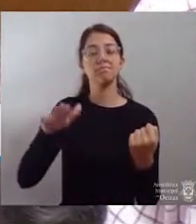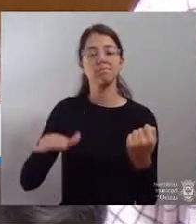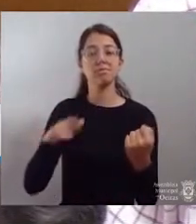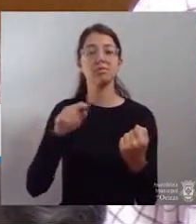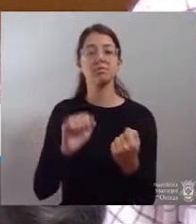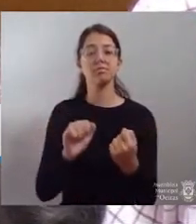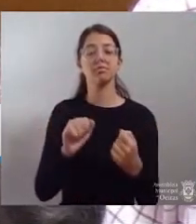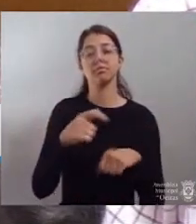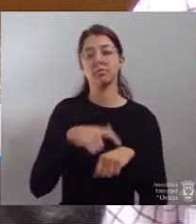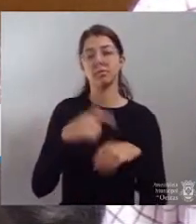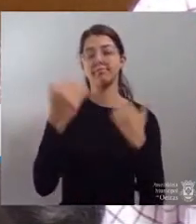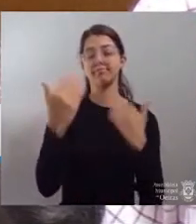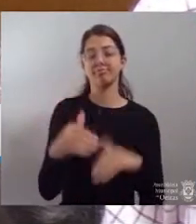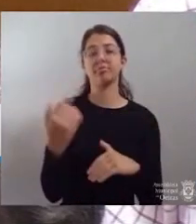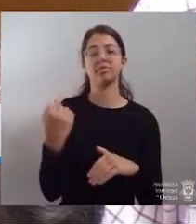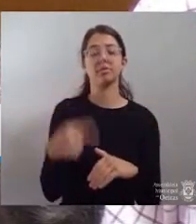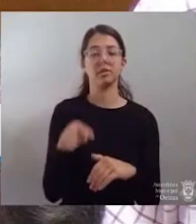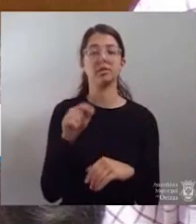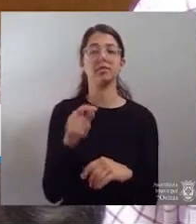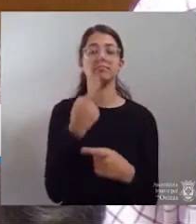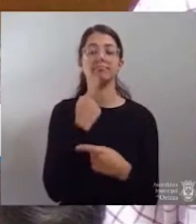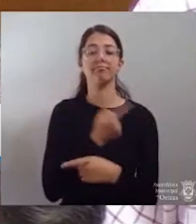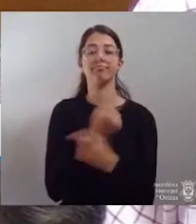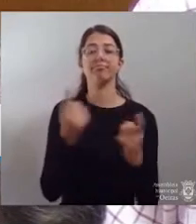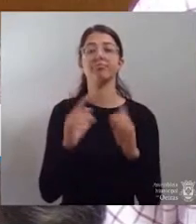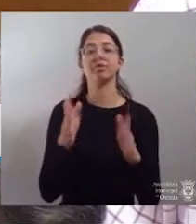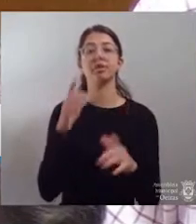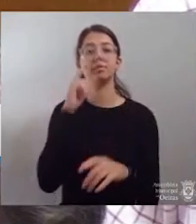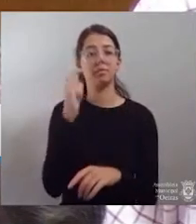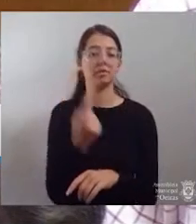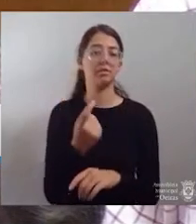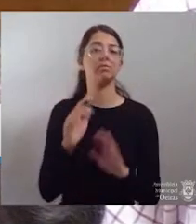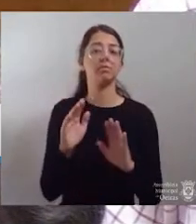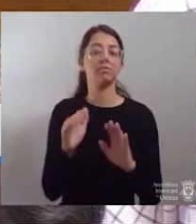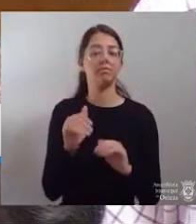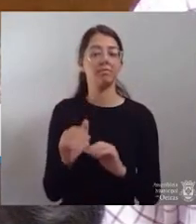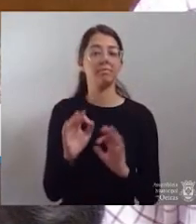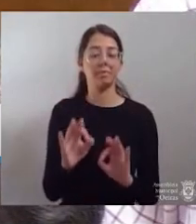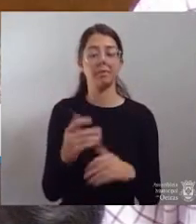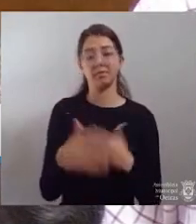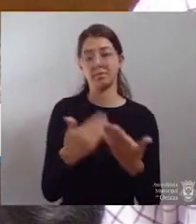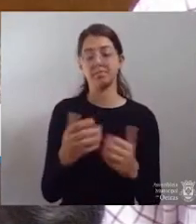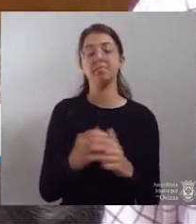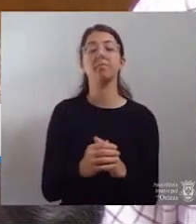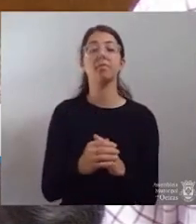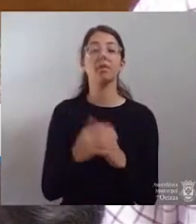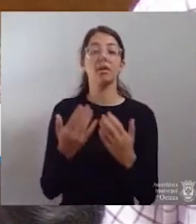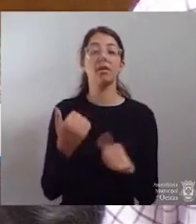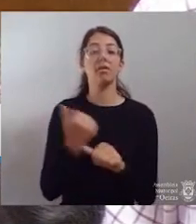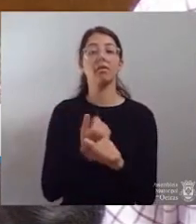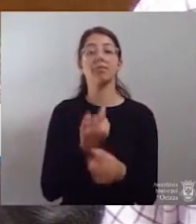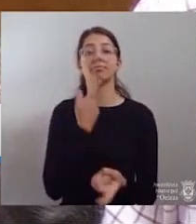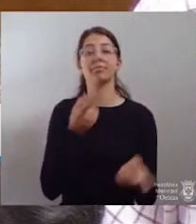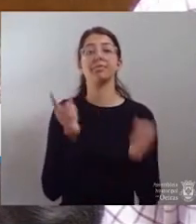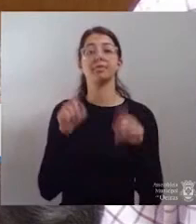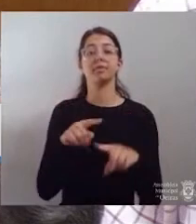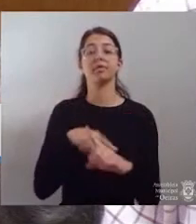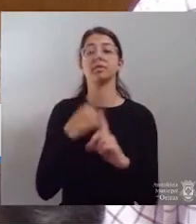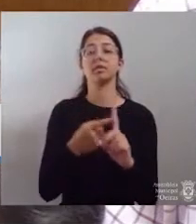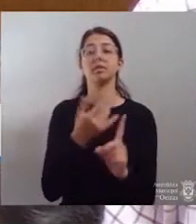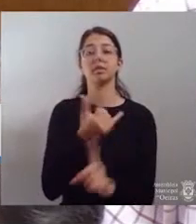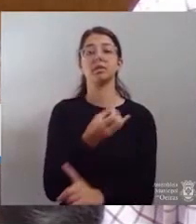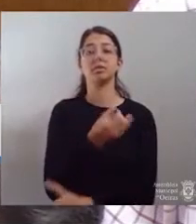Limitada, que atualmente se encontra em revisão. Retomando a atividade da empresa em 2022, voltamos